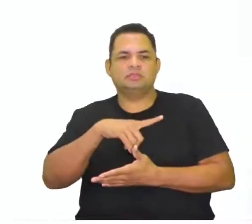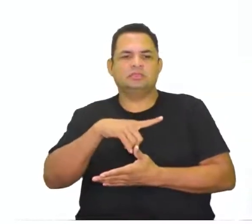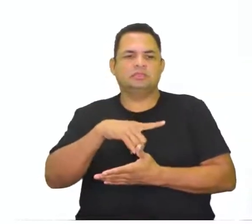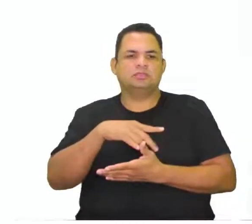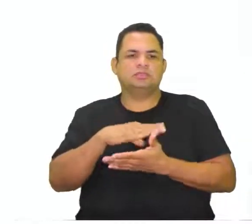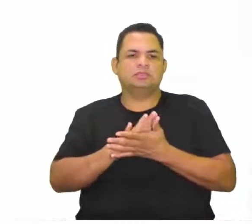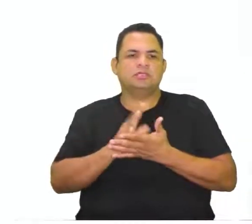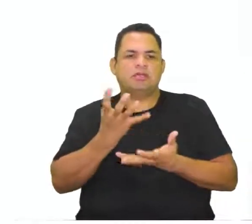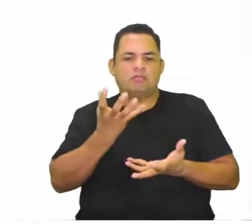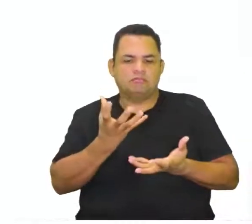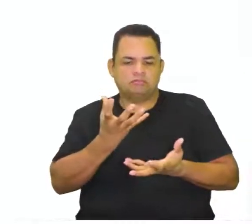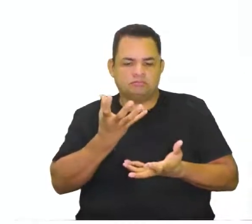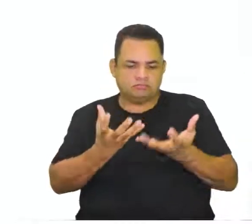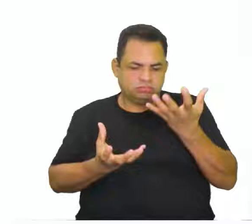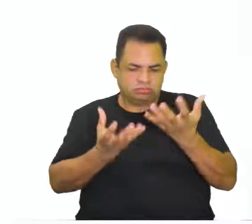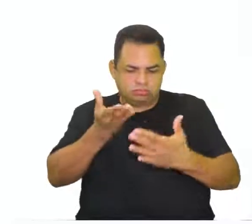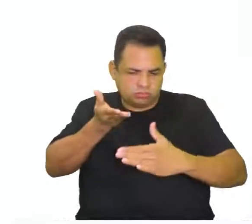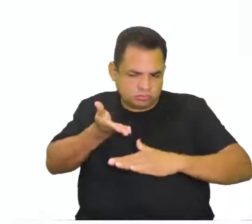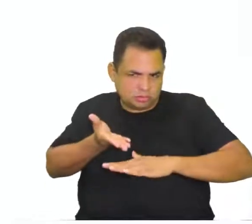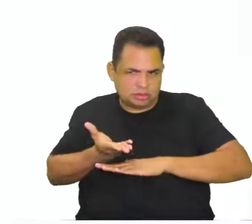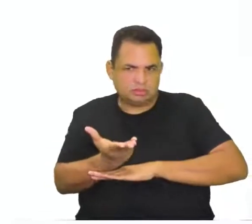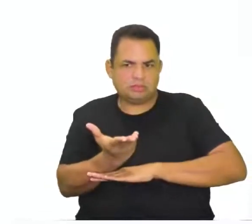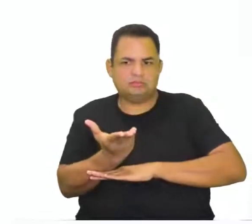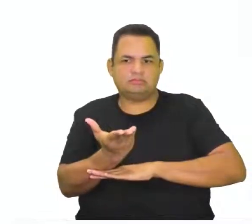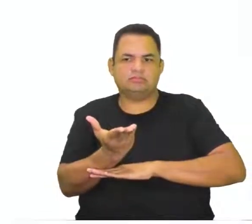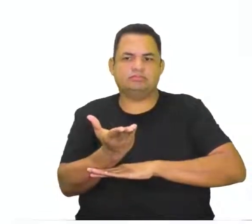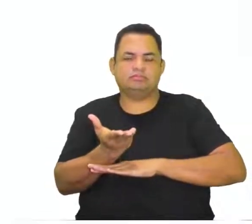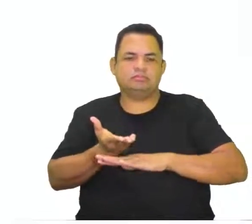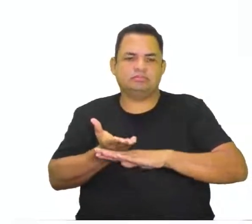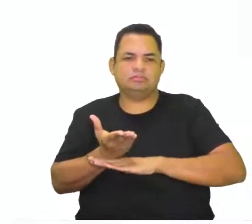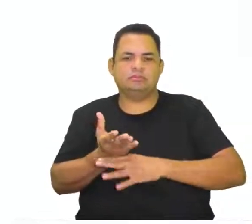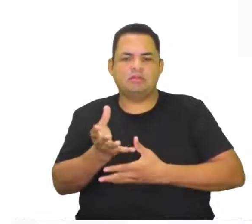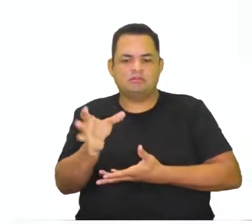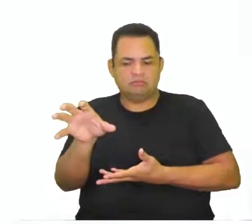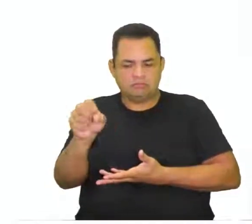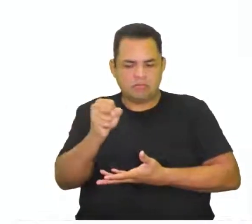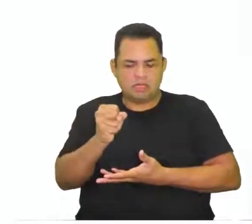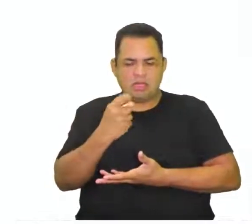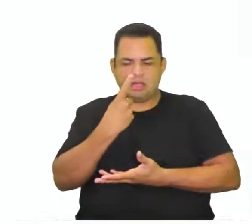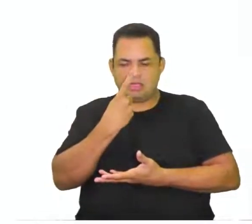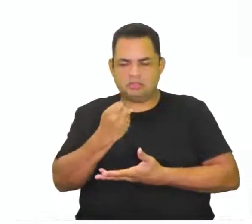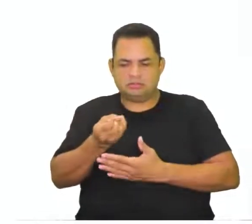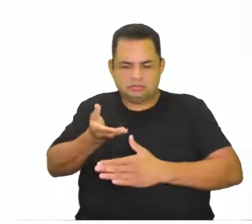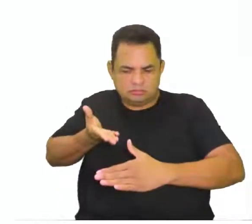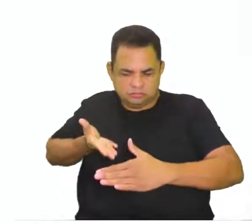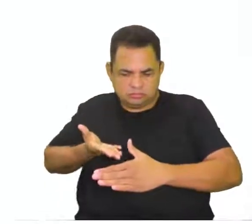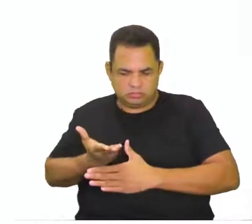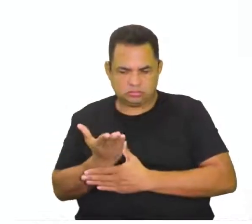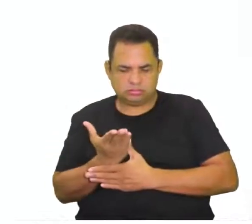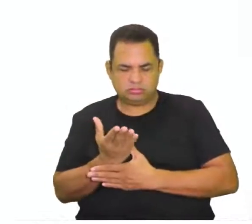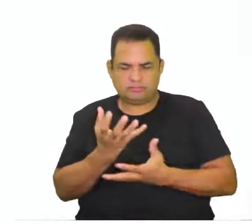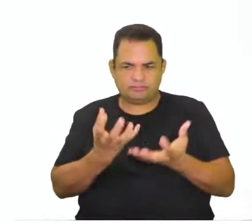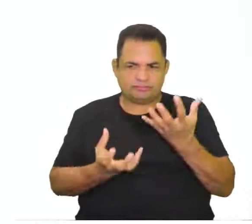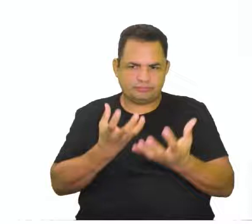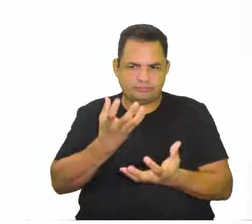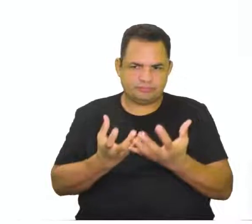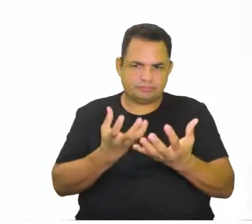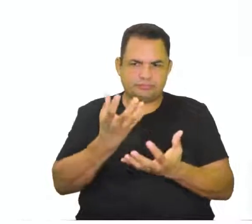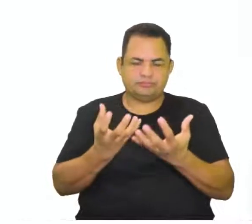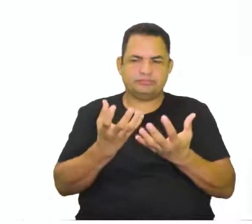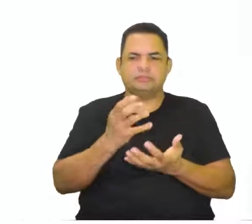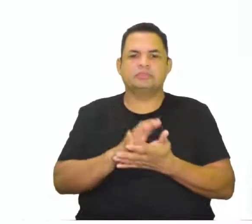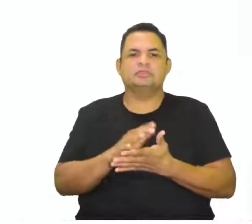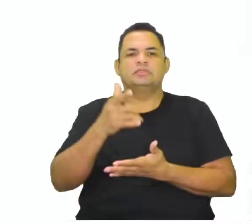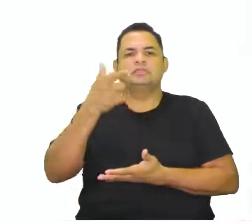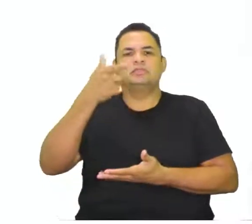a queima em incineradores, né? Você pega esse lixo e põe fogo nele. Aqui a